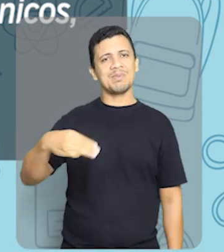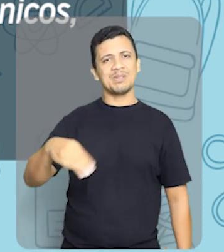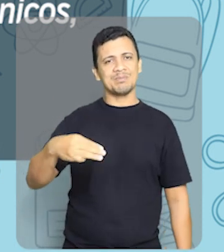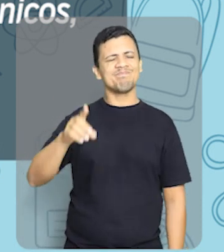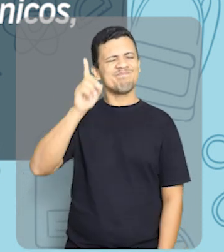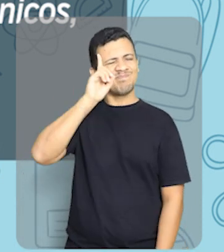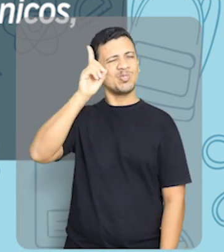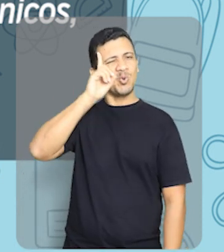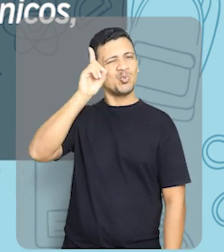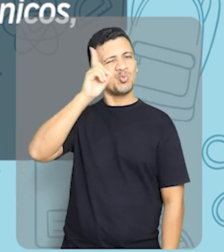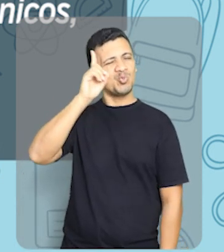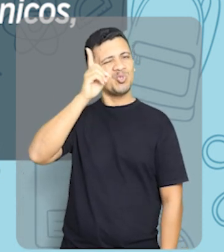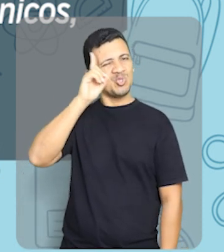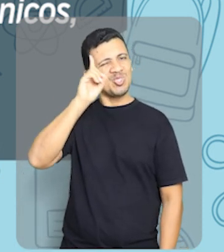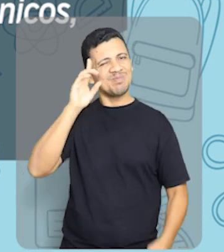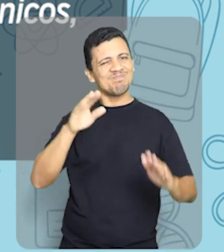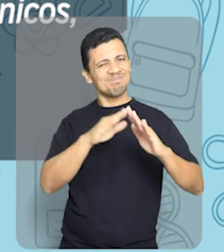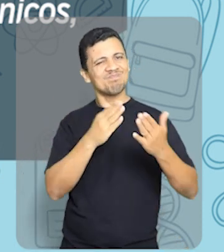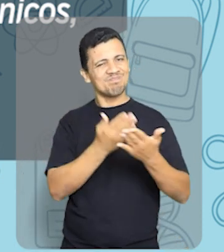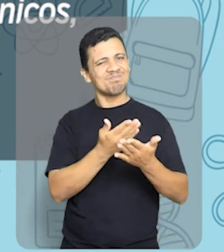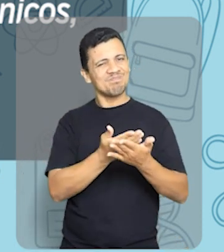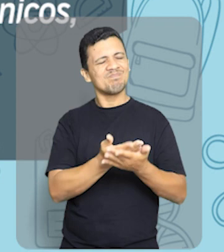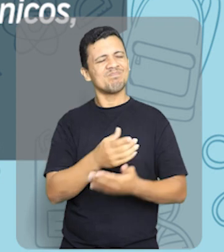na nossa rotina, no cotidiano.